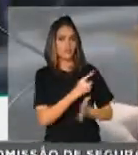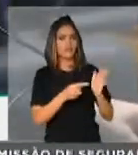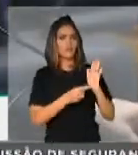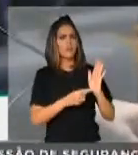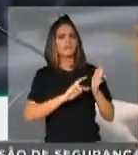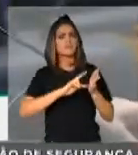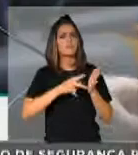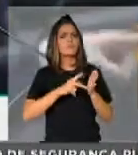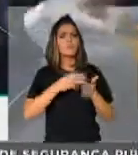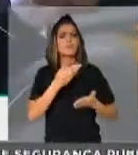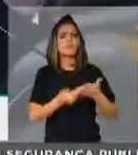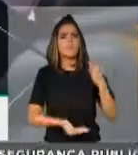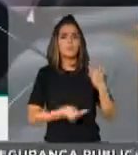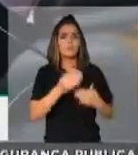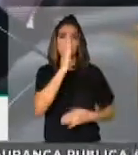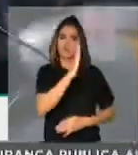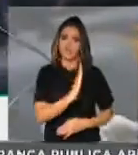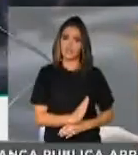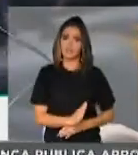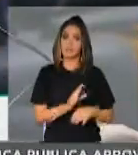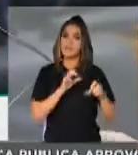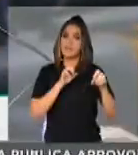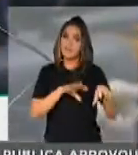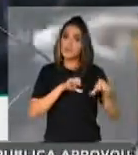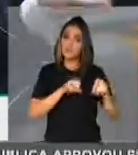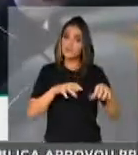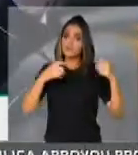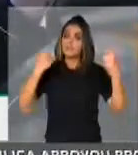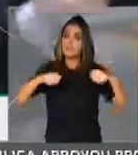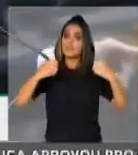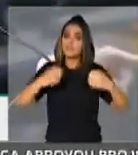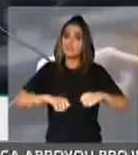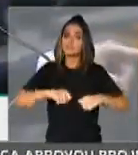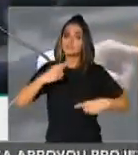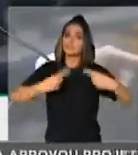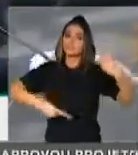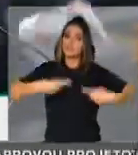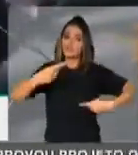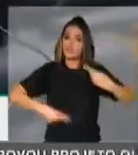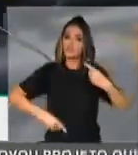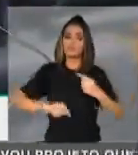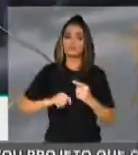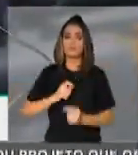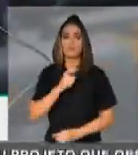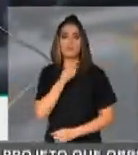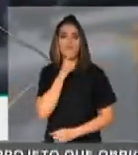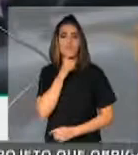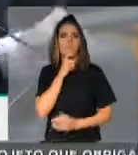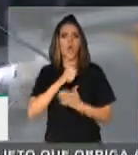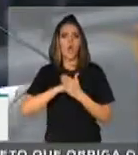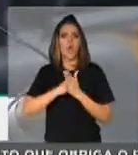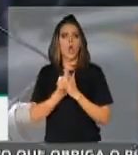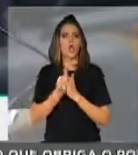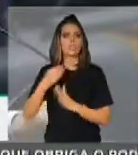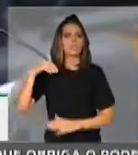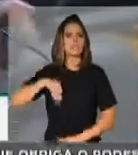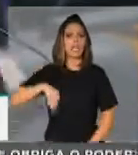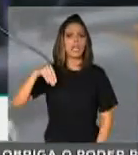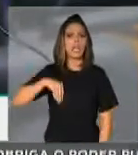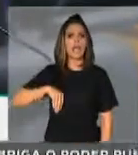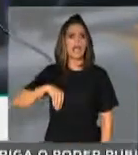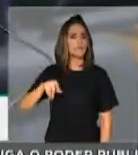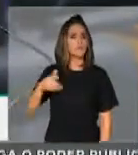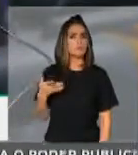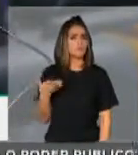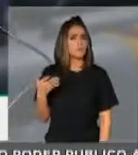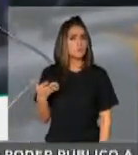retrocesso para o nosso país. A questão da educação tem que ser pautada. O congelamento do salário mínimo é outro tema muito importante.